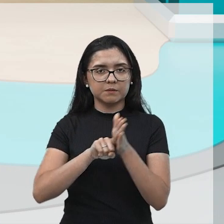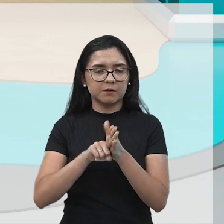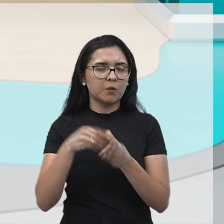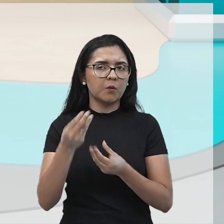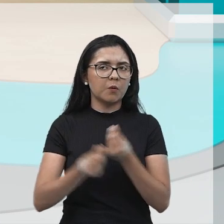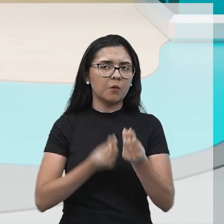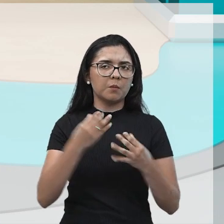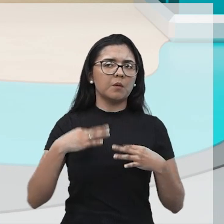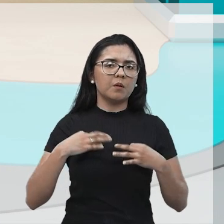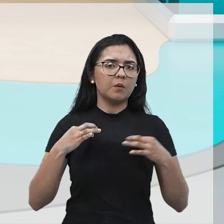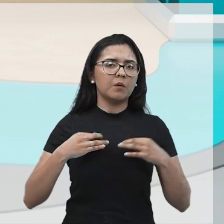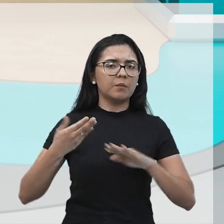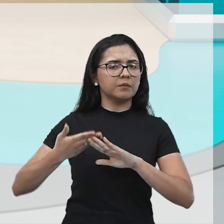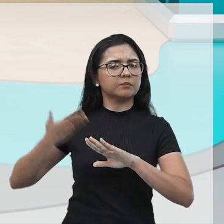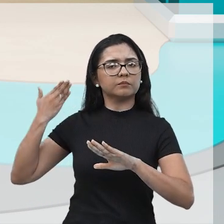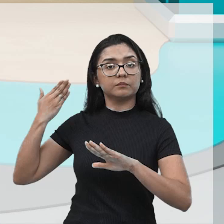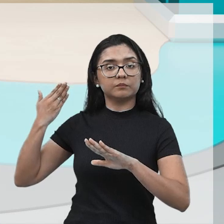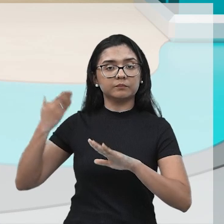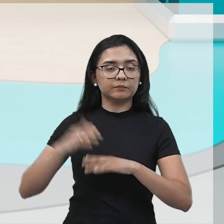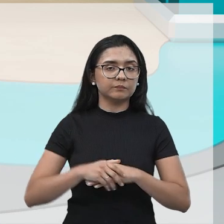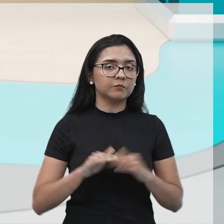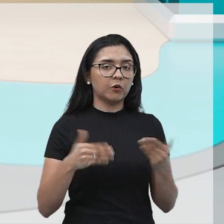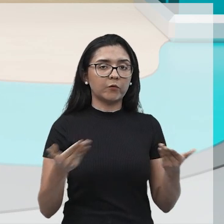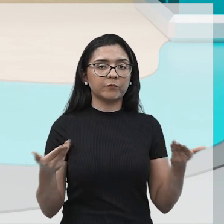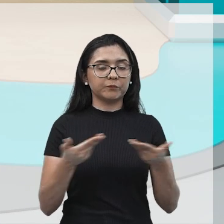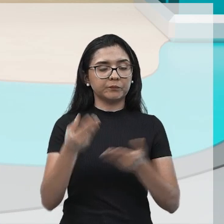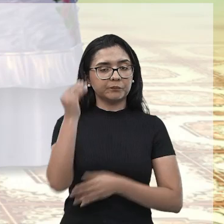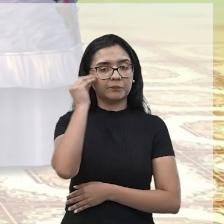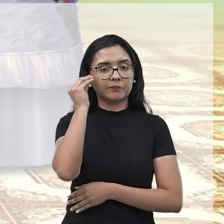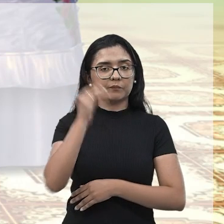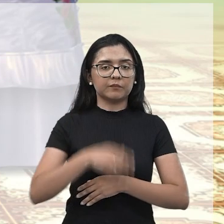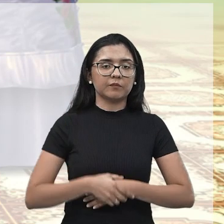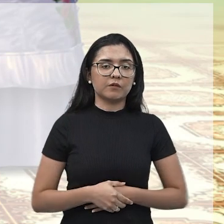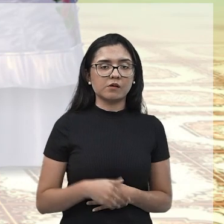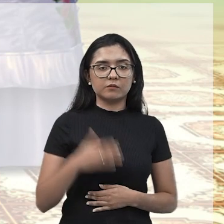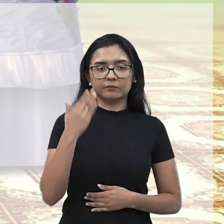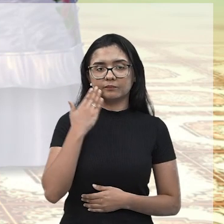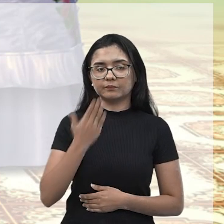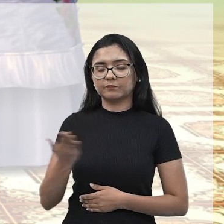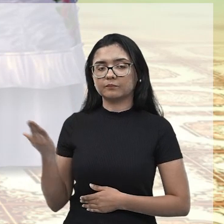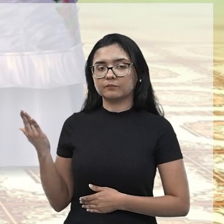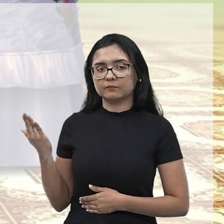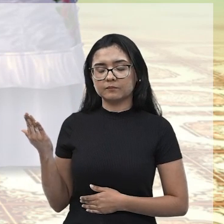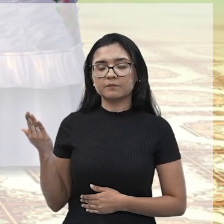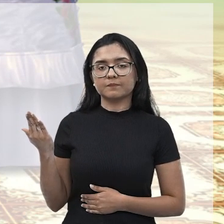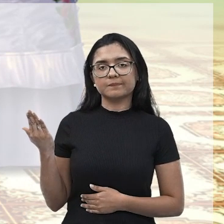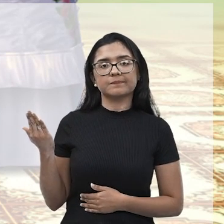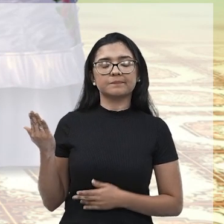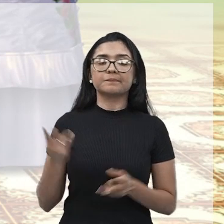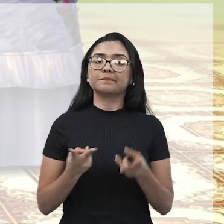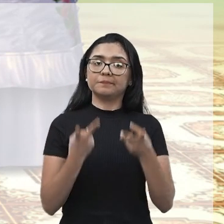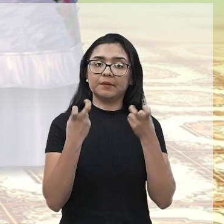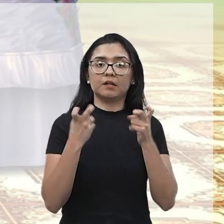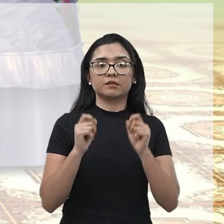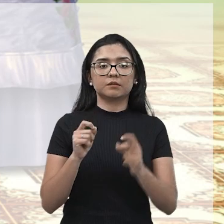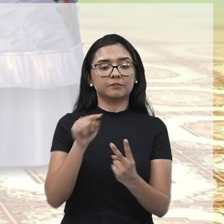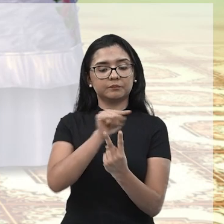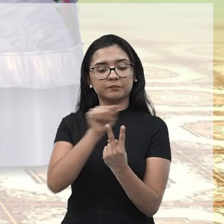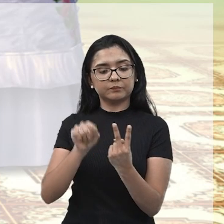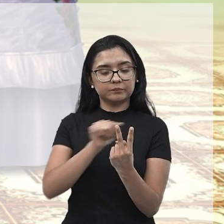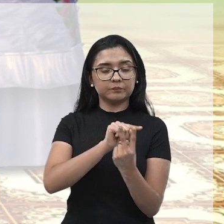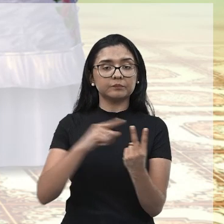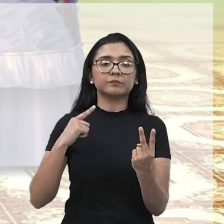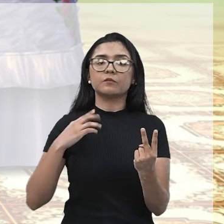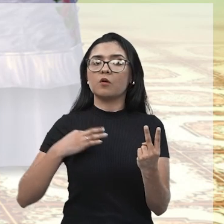esse pessoal vestia? Vamos ver como é que era a vestimenta dessa época? Então, vocês podem observar